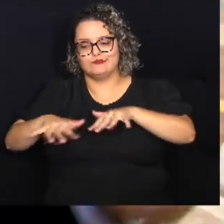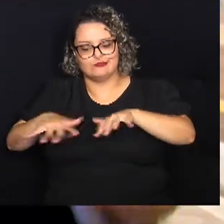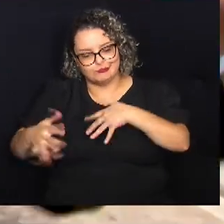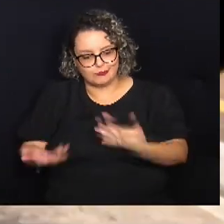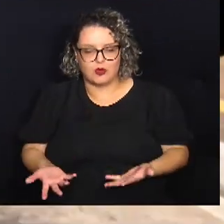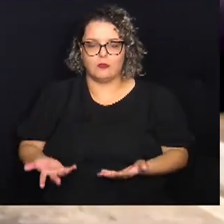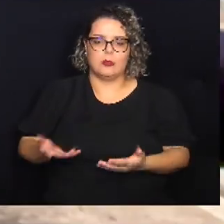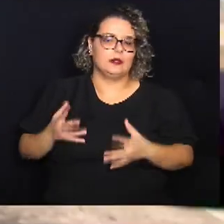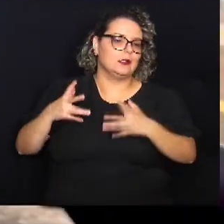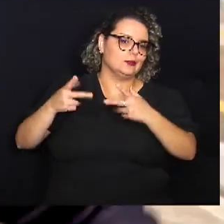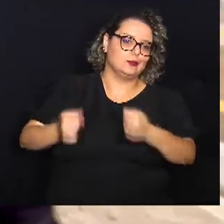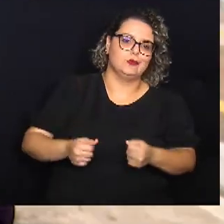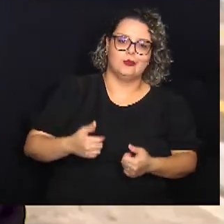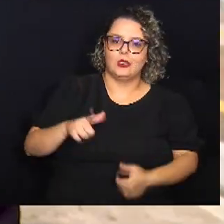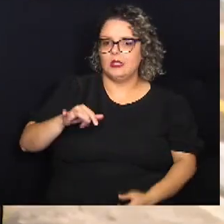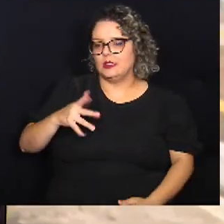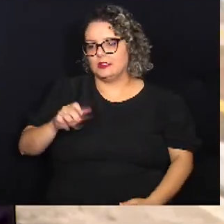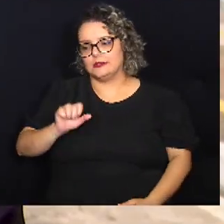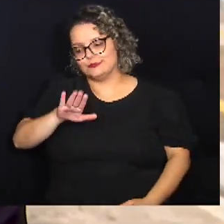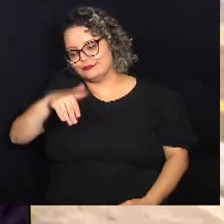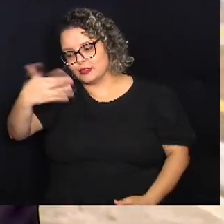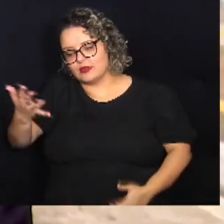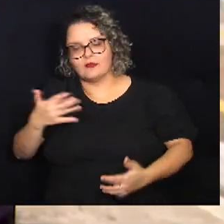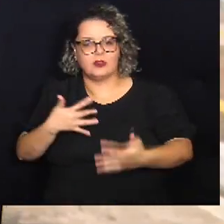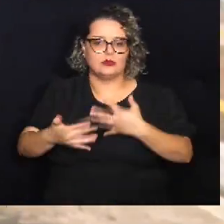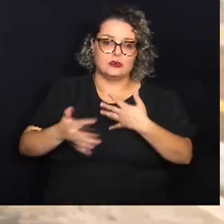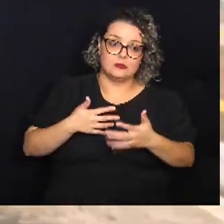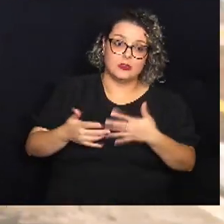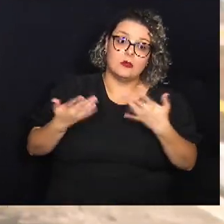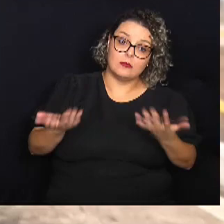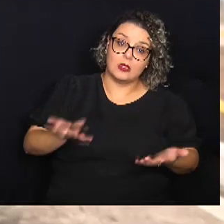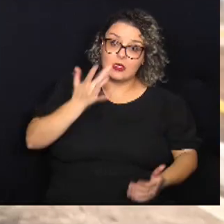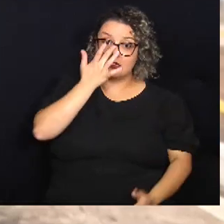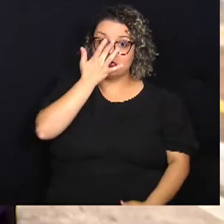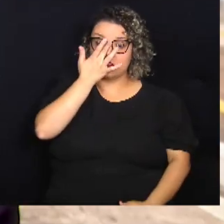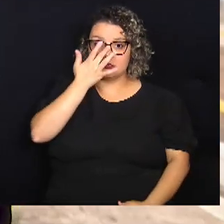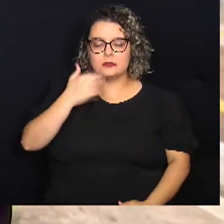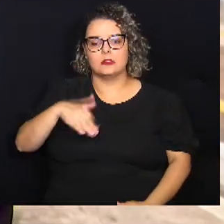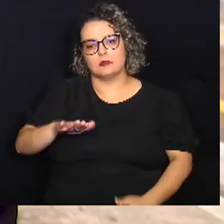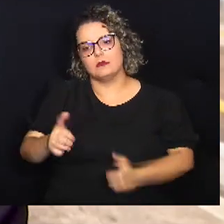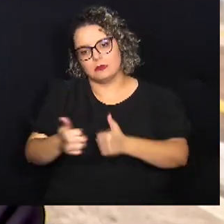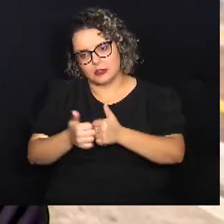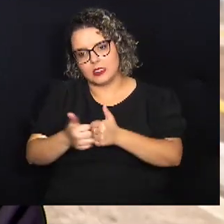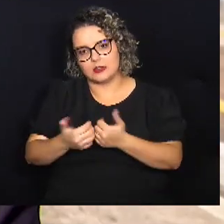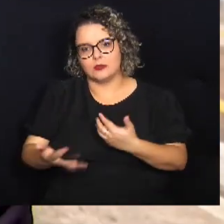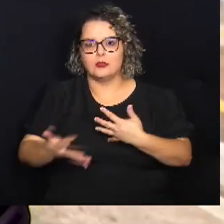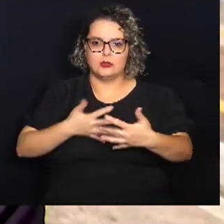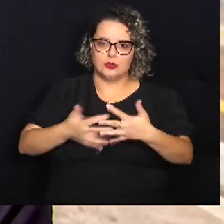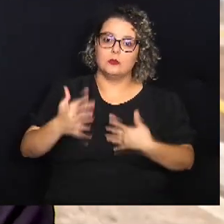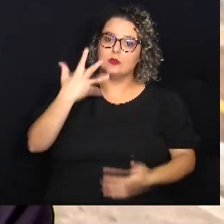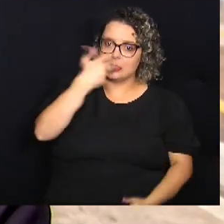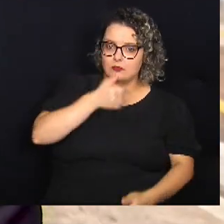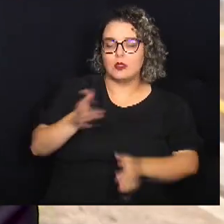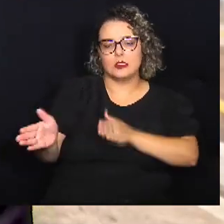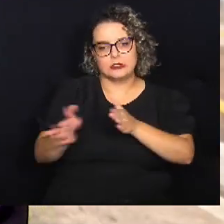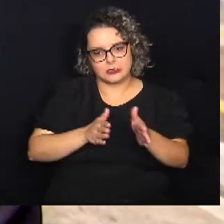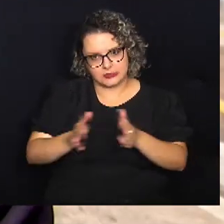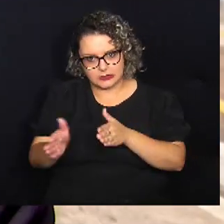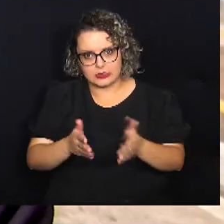ser jogadas para o lado de fora do terminal, mas eu acho que está próximo aí da gente ter um terminal bonito,